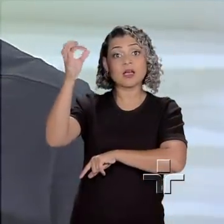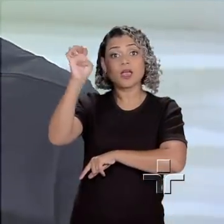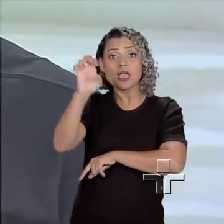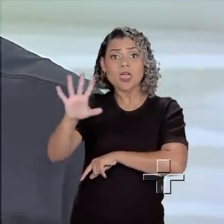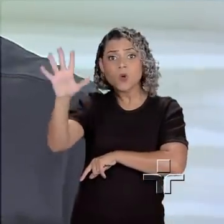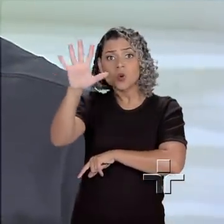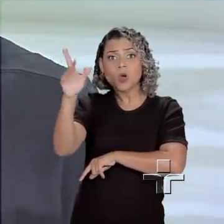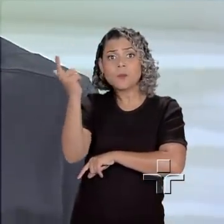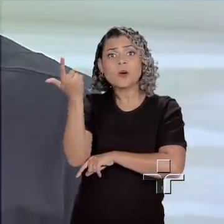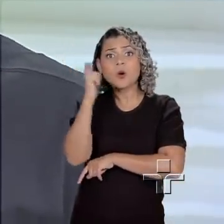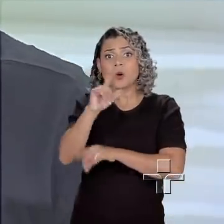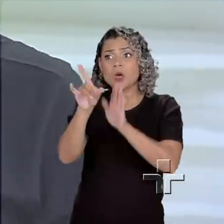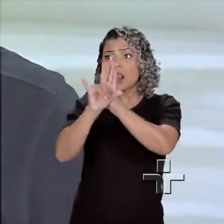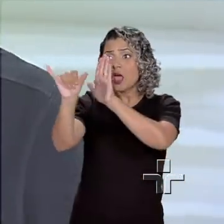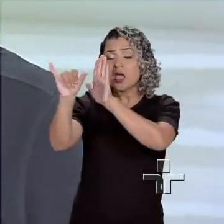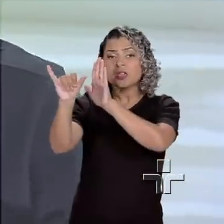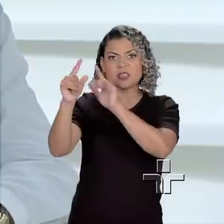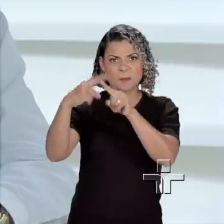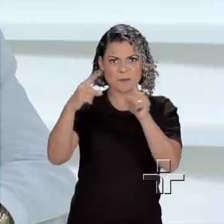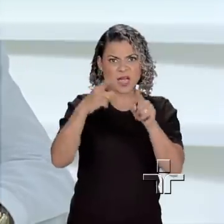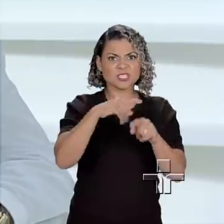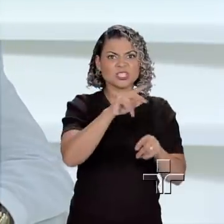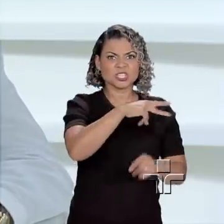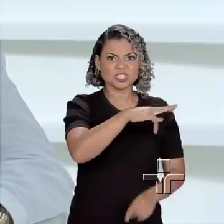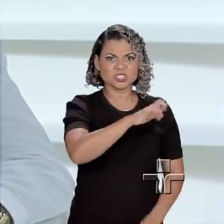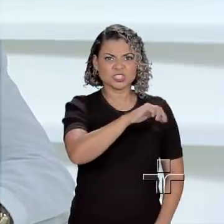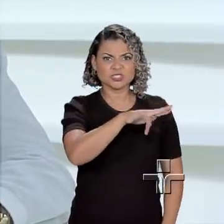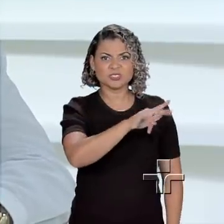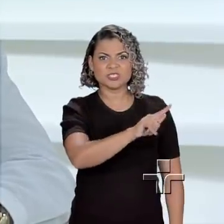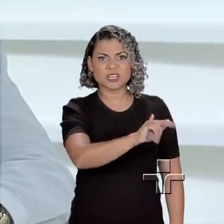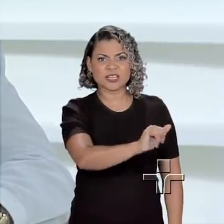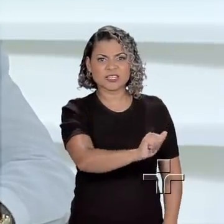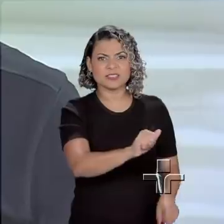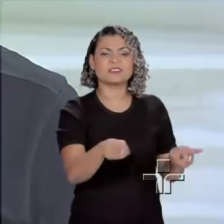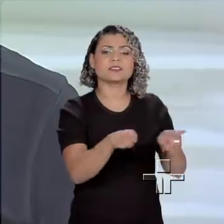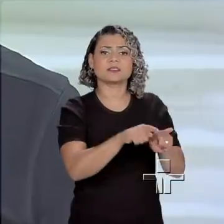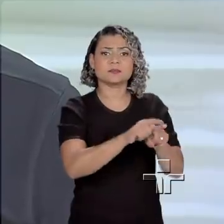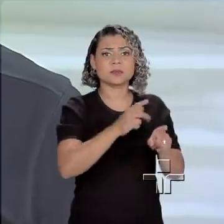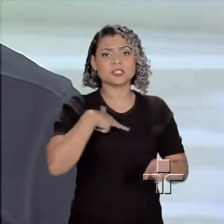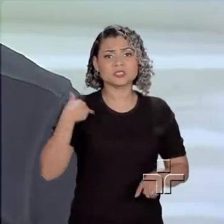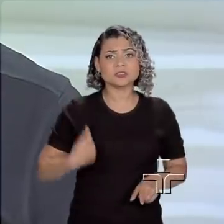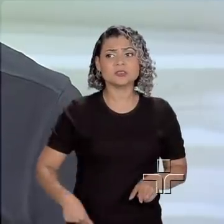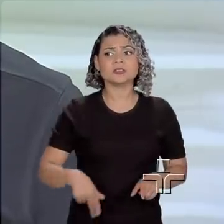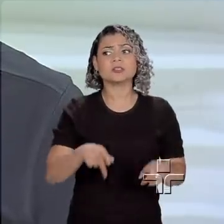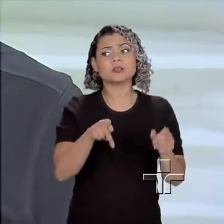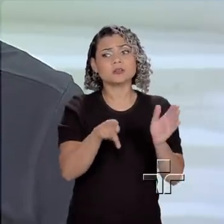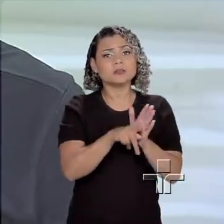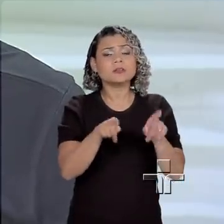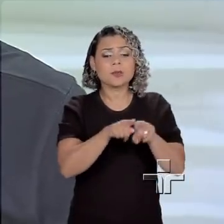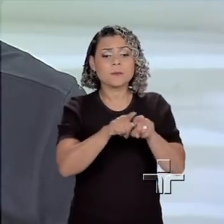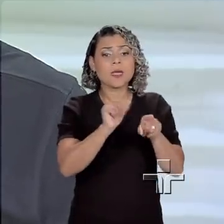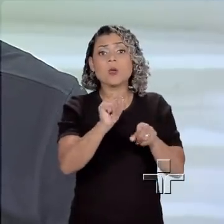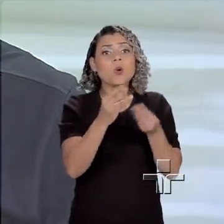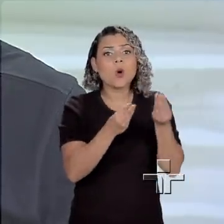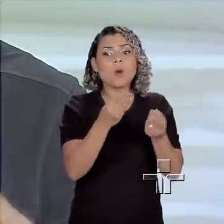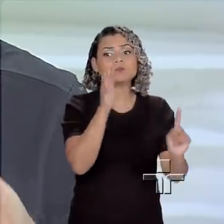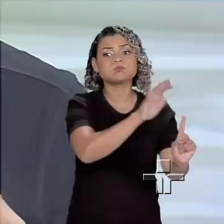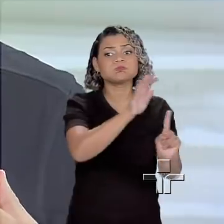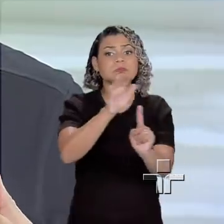vai fazer valer uma lei europeia na Nigéria, ou no Brasil, ou na China, ou na Rússia, ou seja lá onde for? Então, existe uma